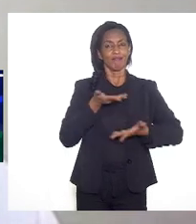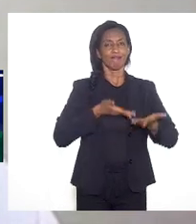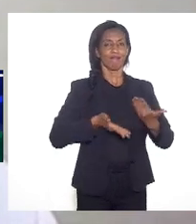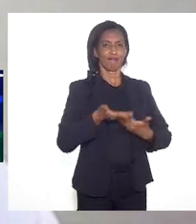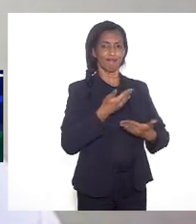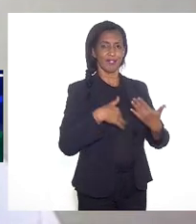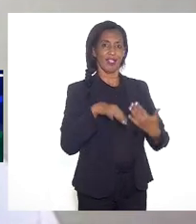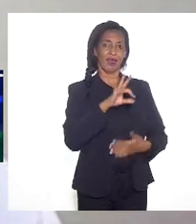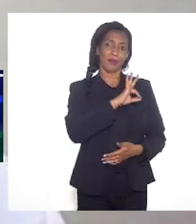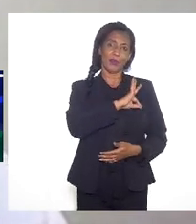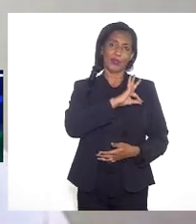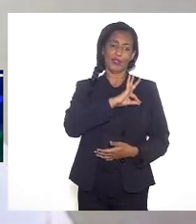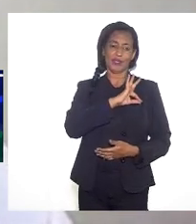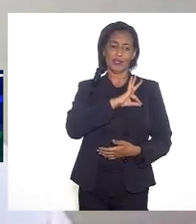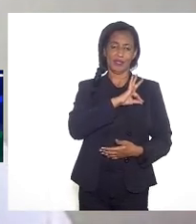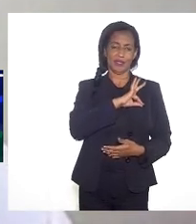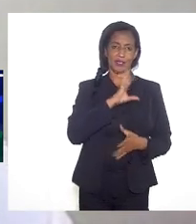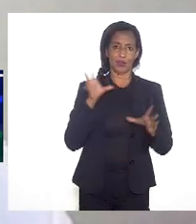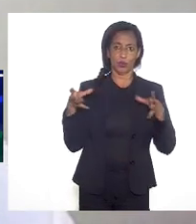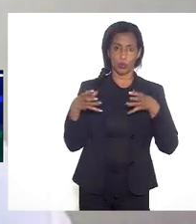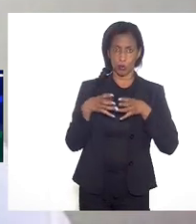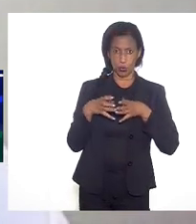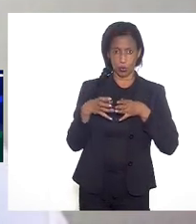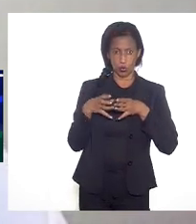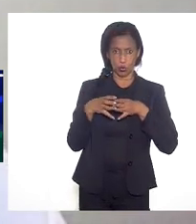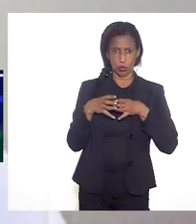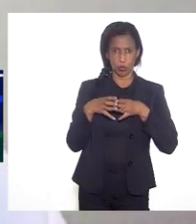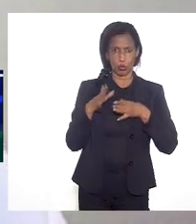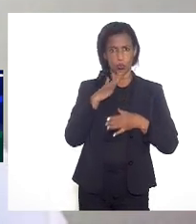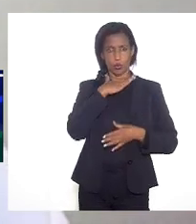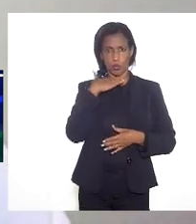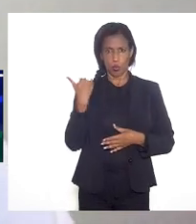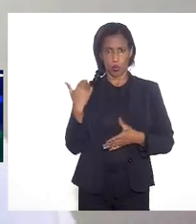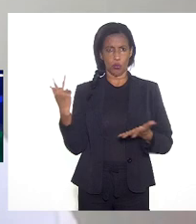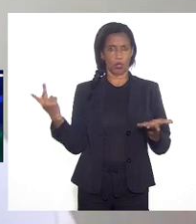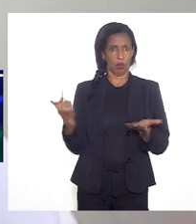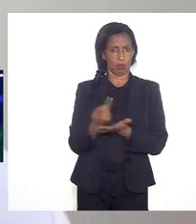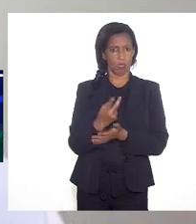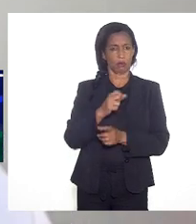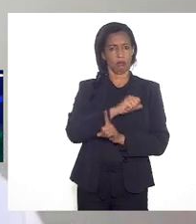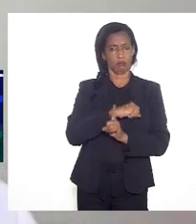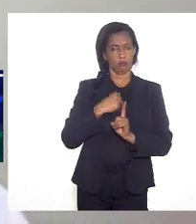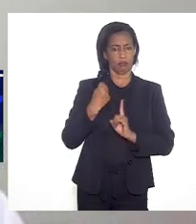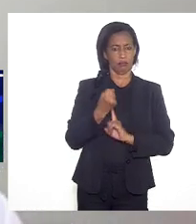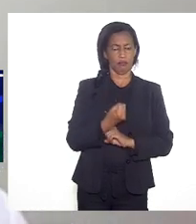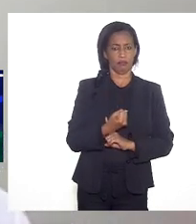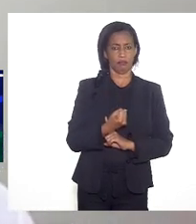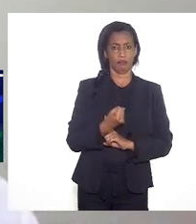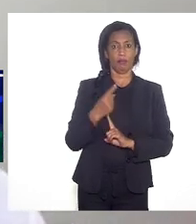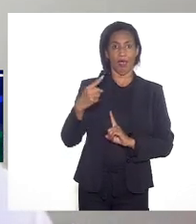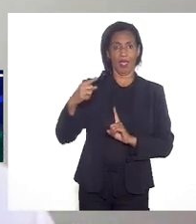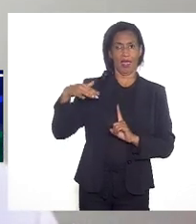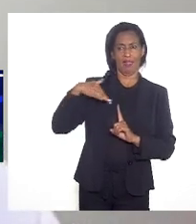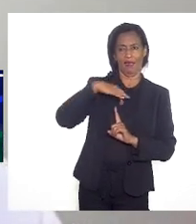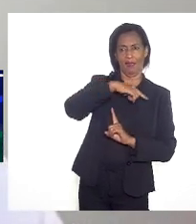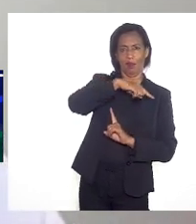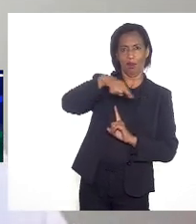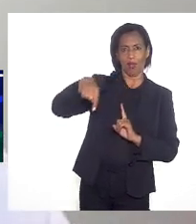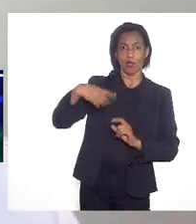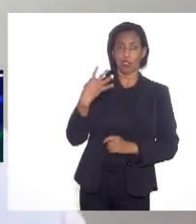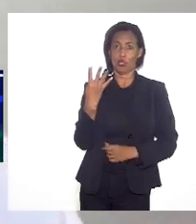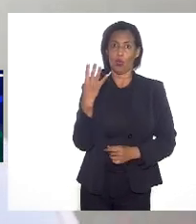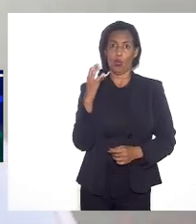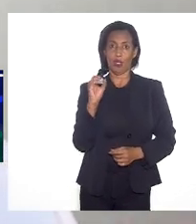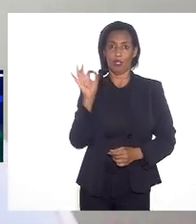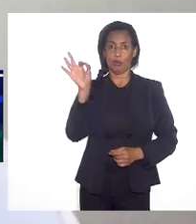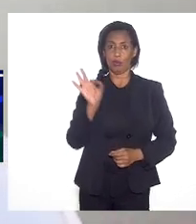da polícia no conjunto dos homicídios que acontecem na sociedade é ao redor de 40% ao